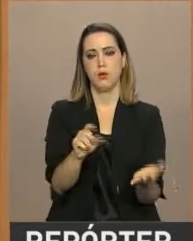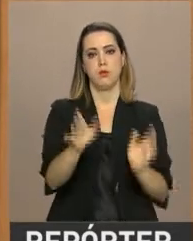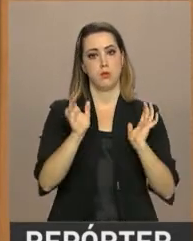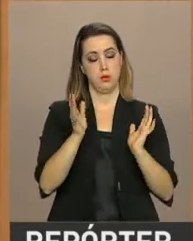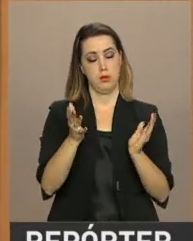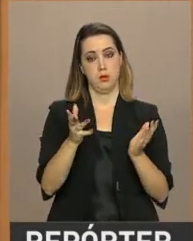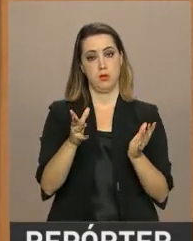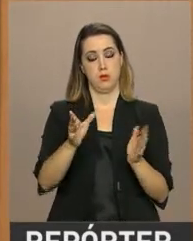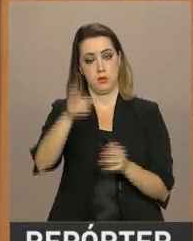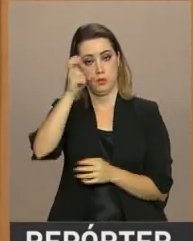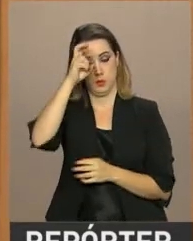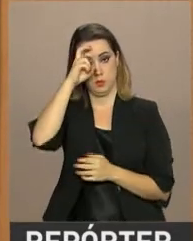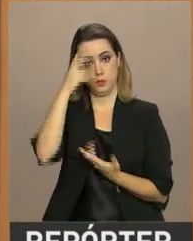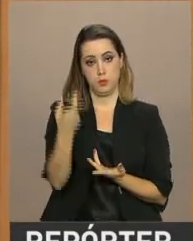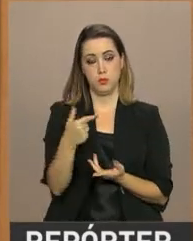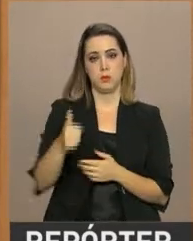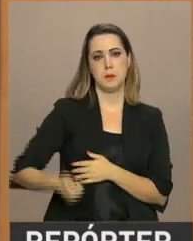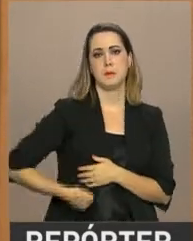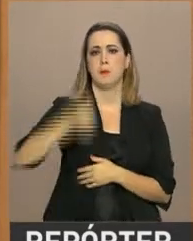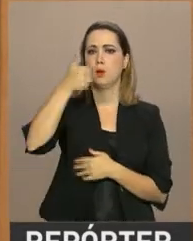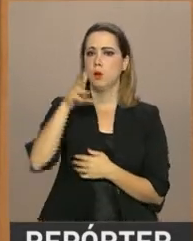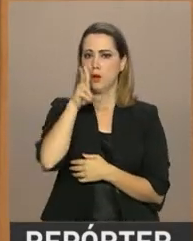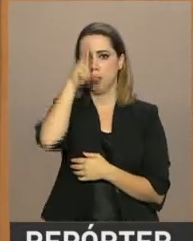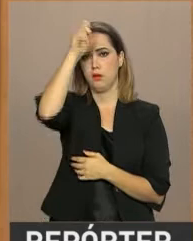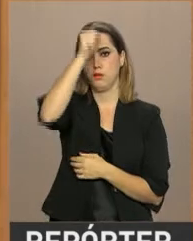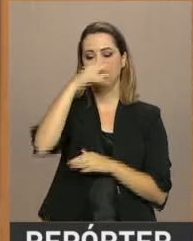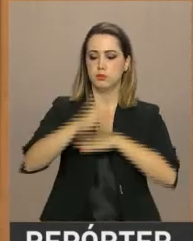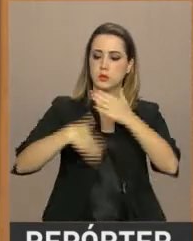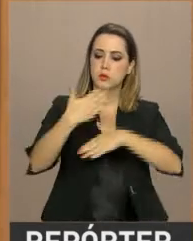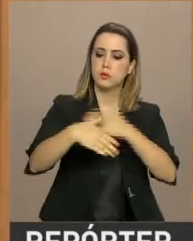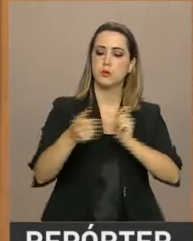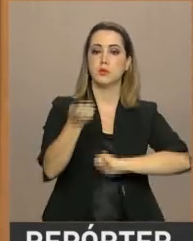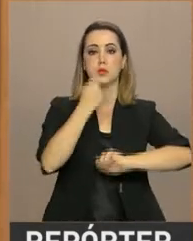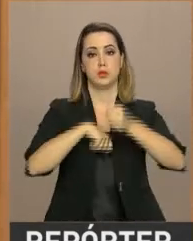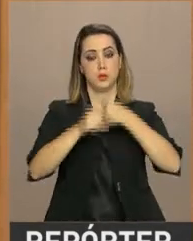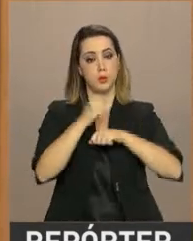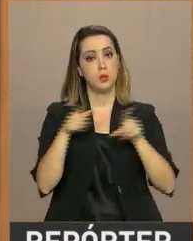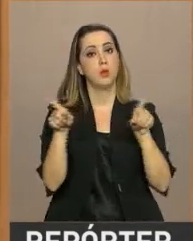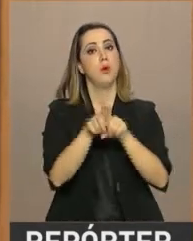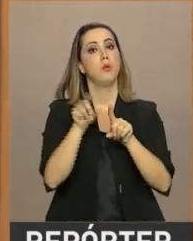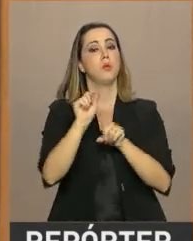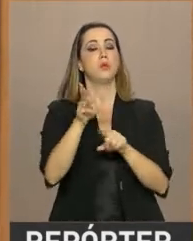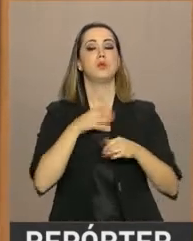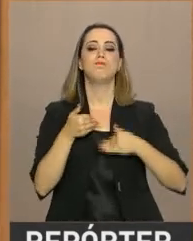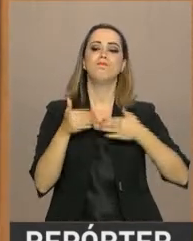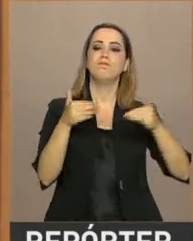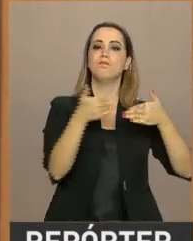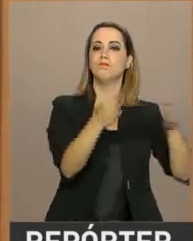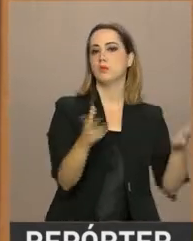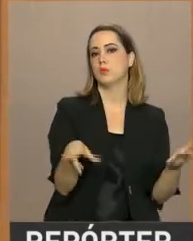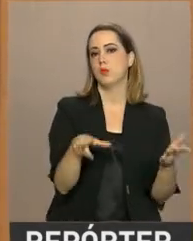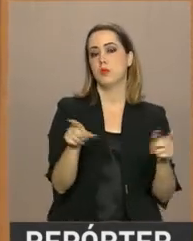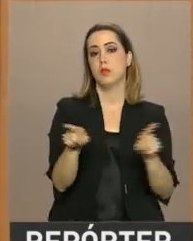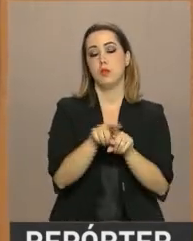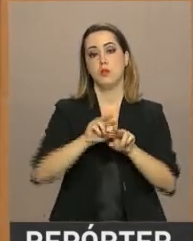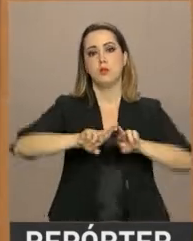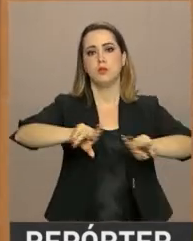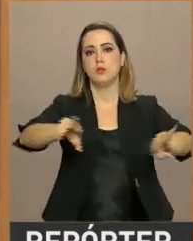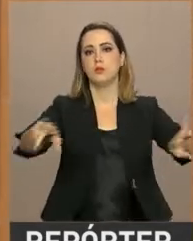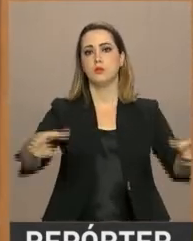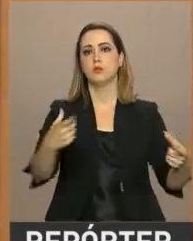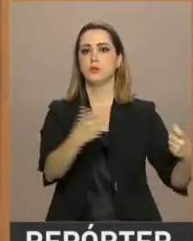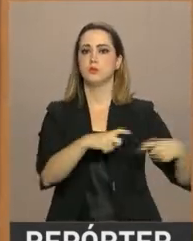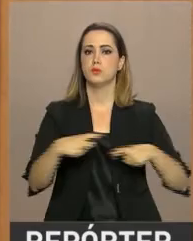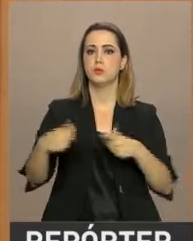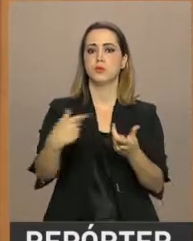fortalecerá a cultura importante elemento do desenvolvimento econômico por conta de sua amplitude ramificação em diferentes